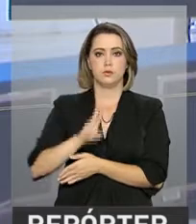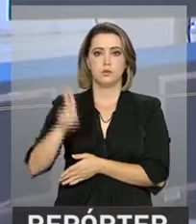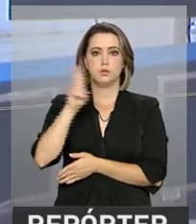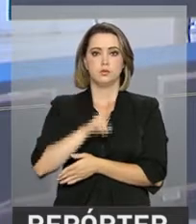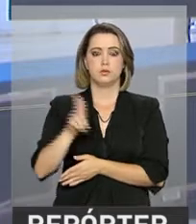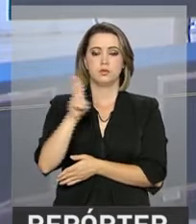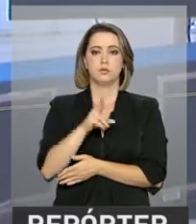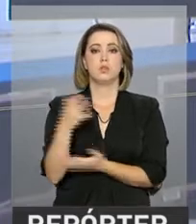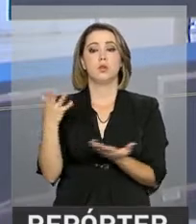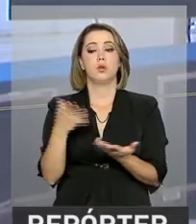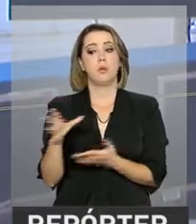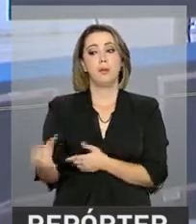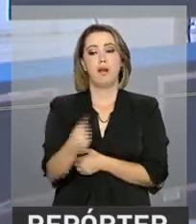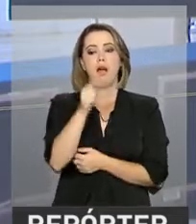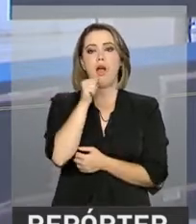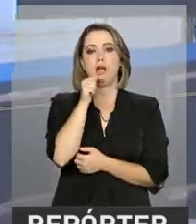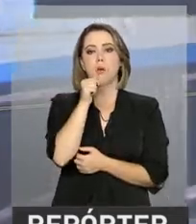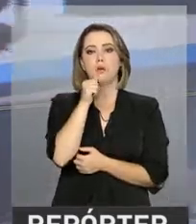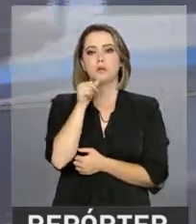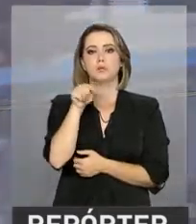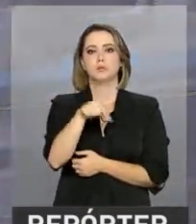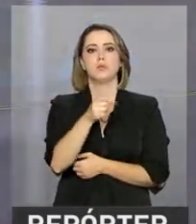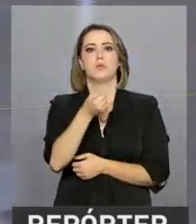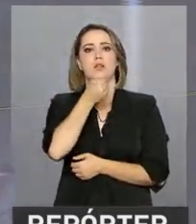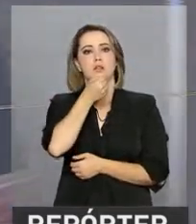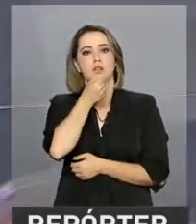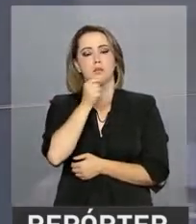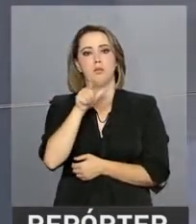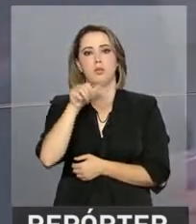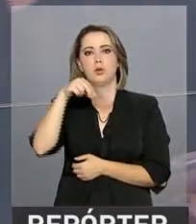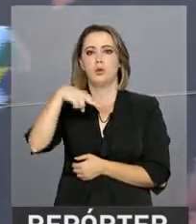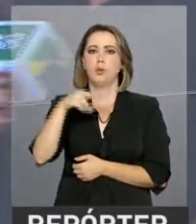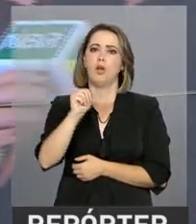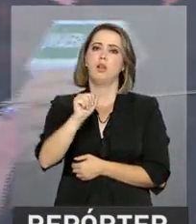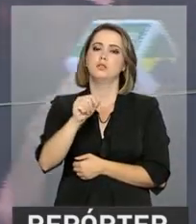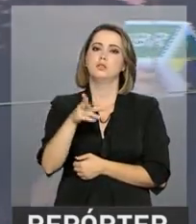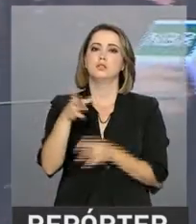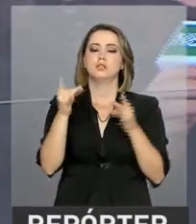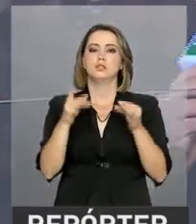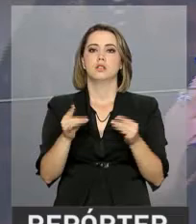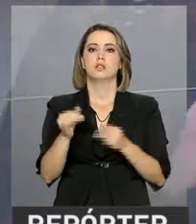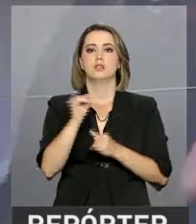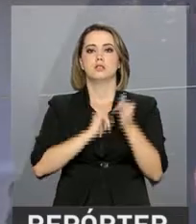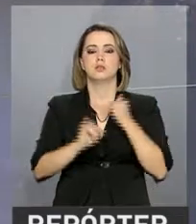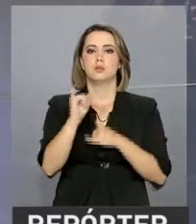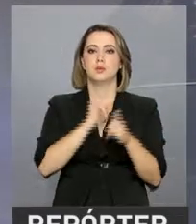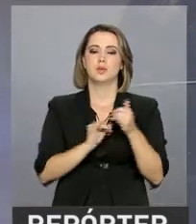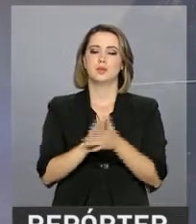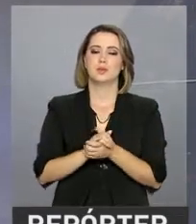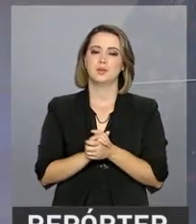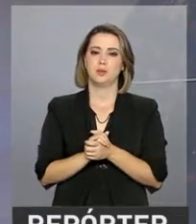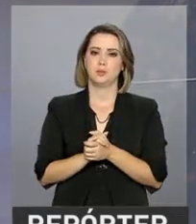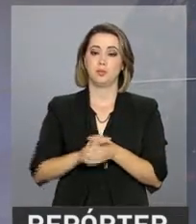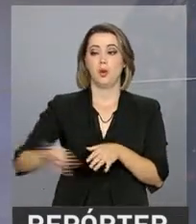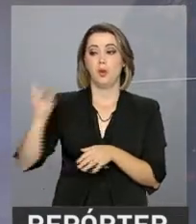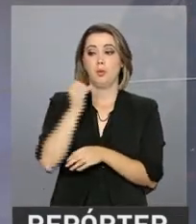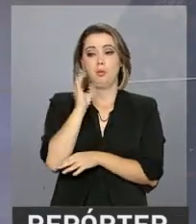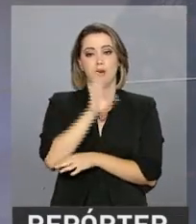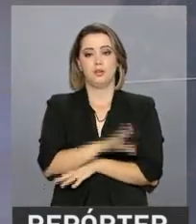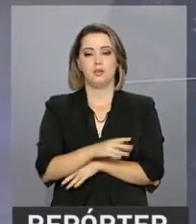captação emergencial de água a repórter luana carne tem as informações ao vivo pra gente o lagoano boa tarde novamente